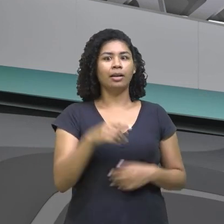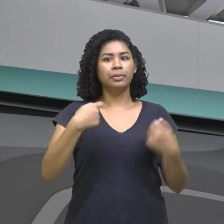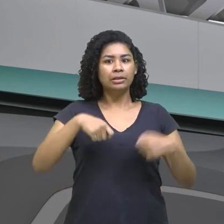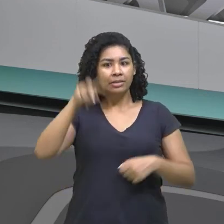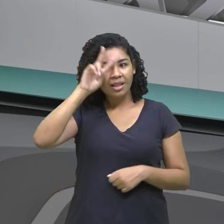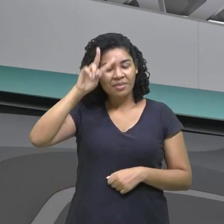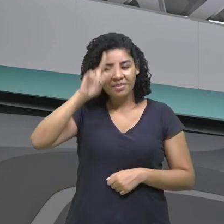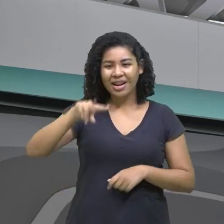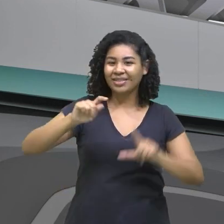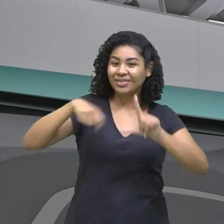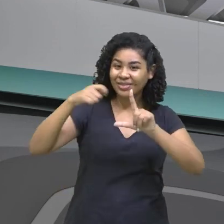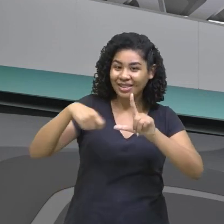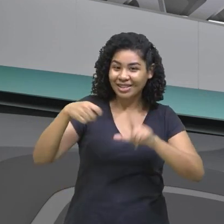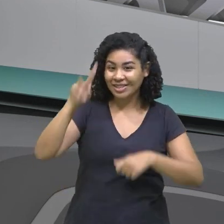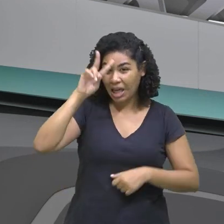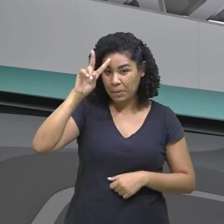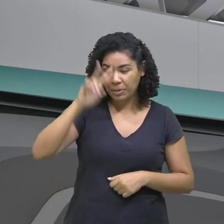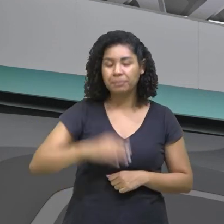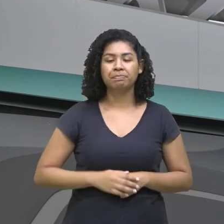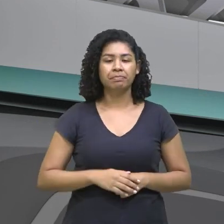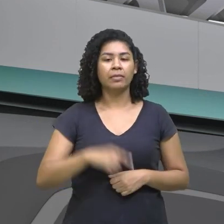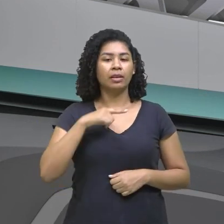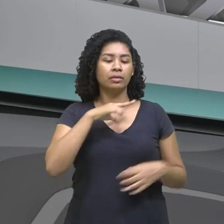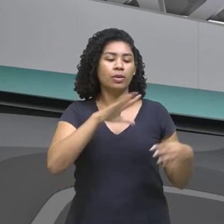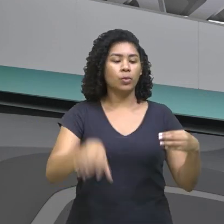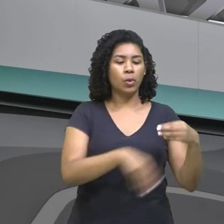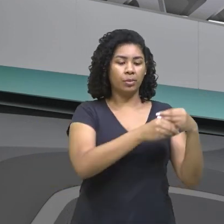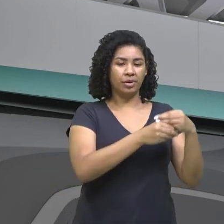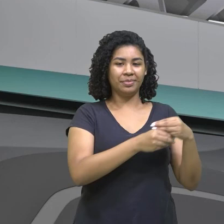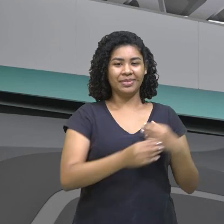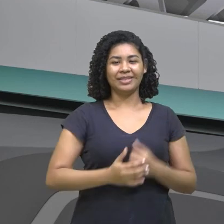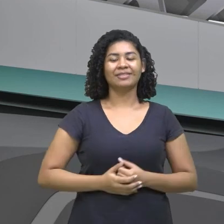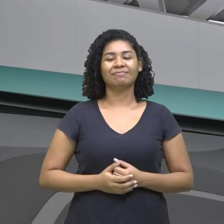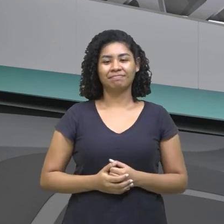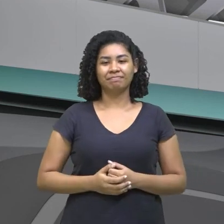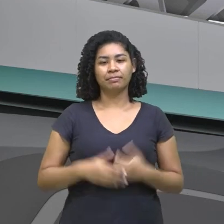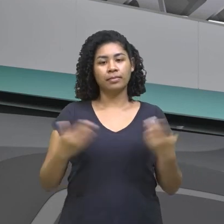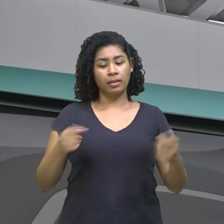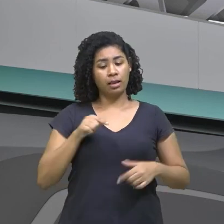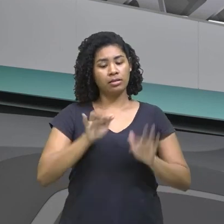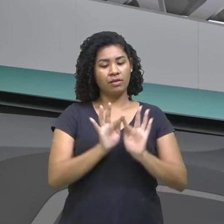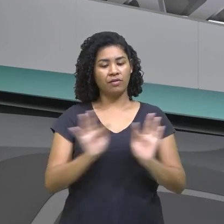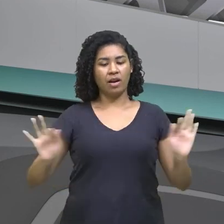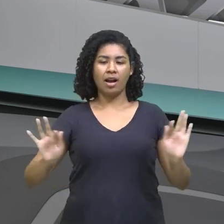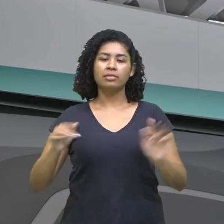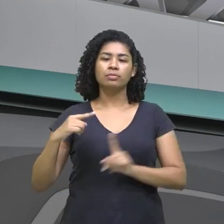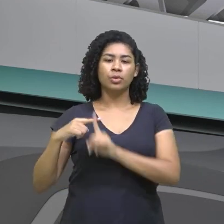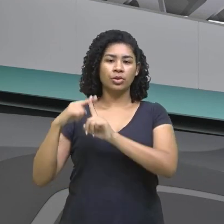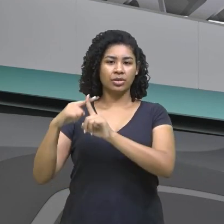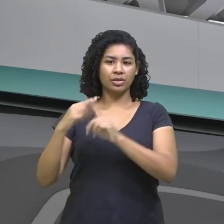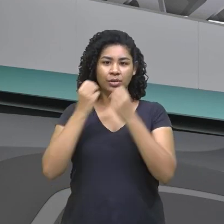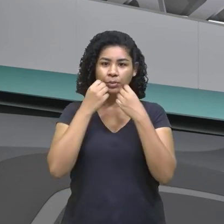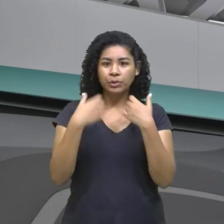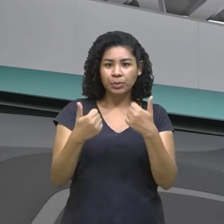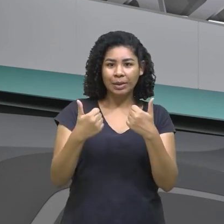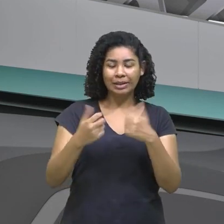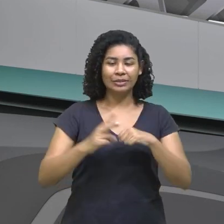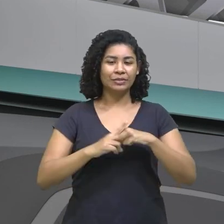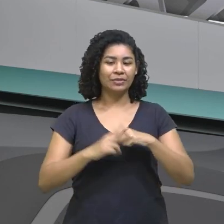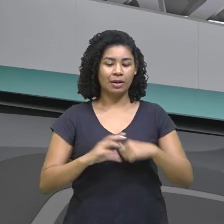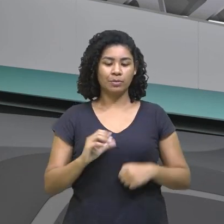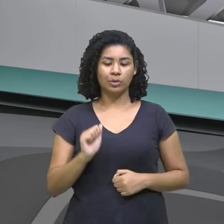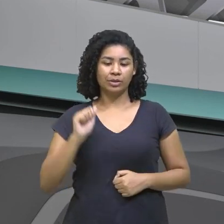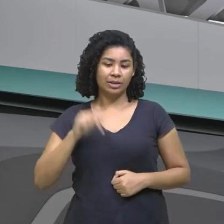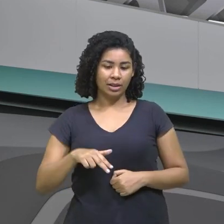aqueles vídeos que a gente viu, e o complemento dependendo da sua frase. Então é uma forma afirmativa, né, do verbo modal can. Para que